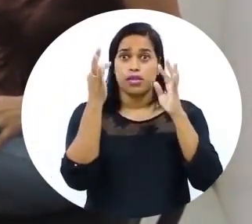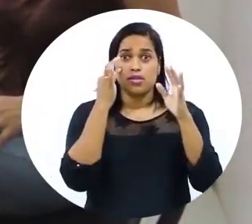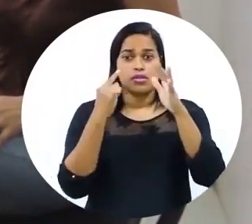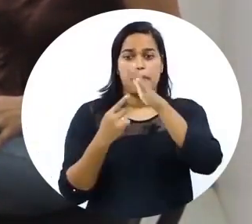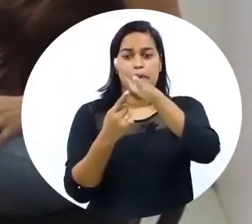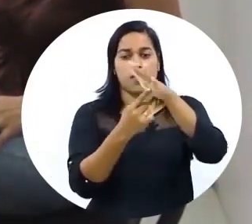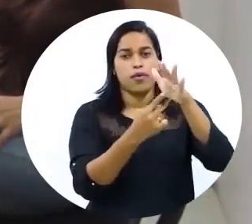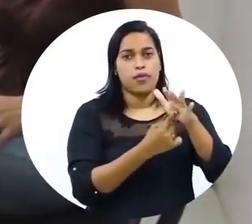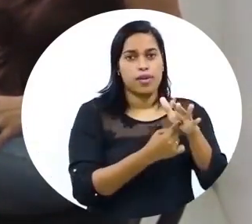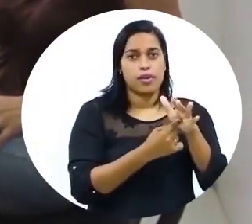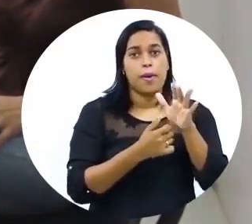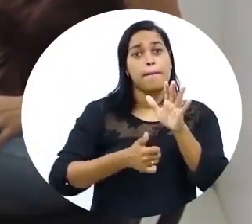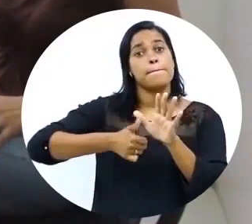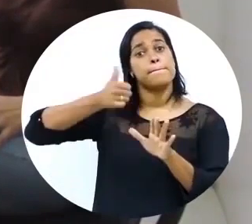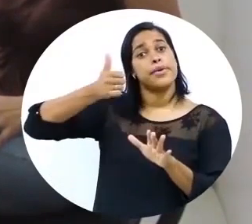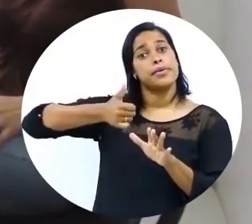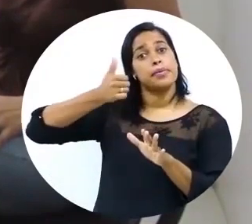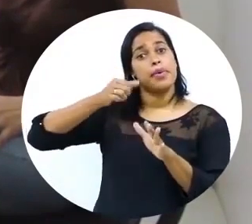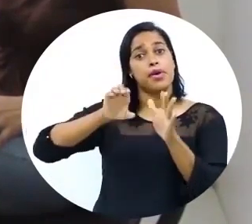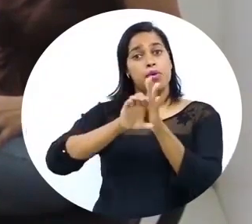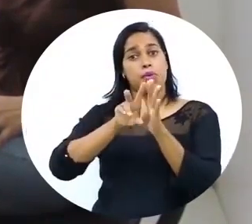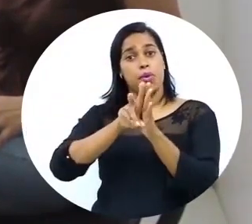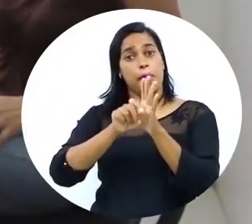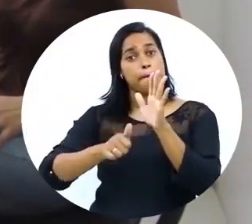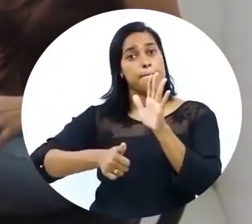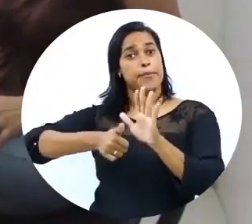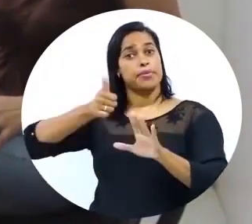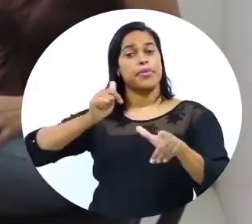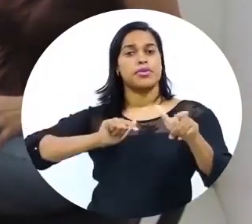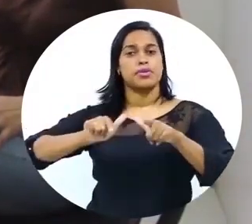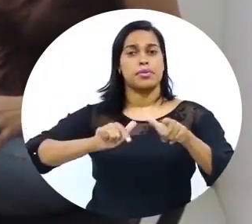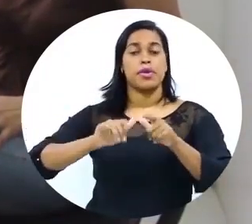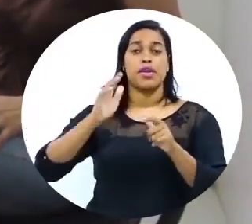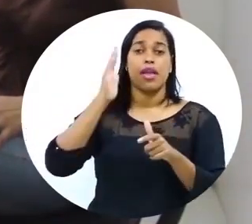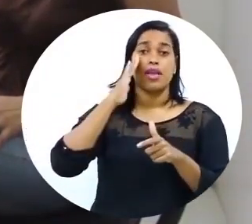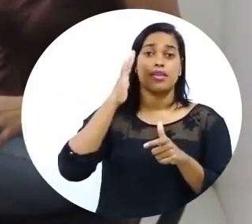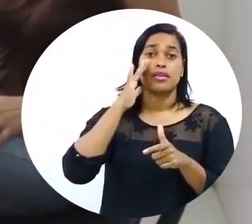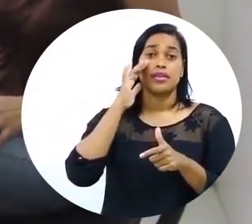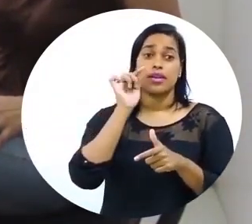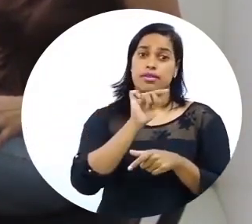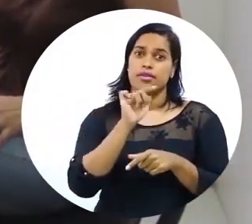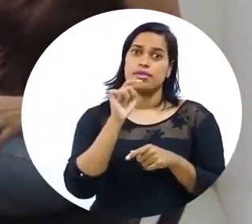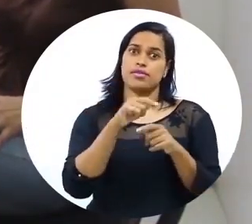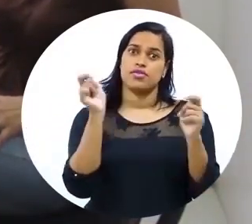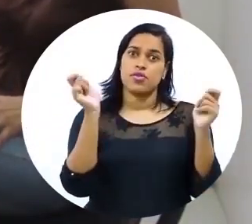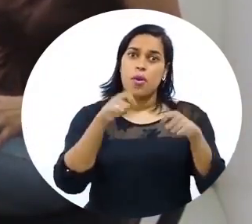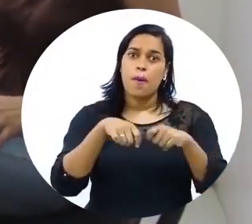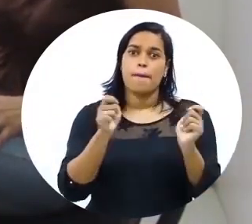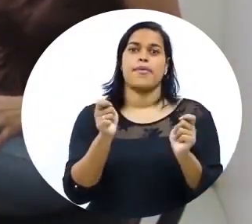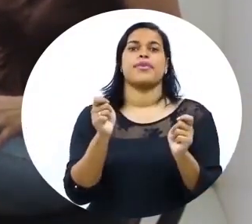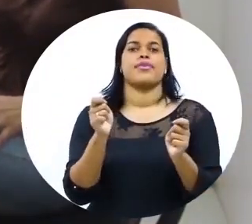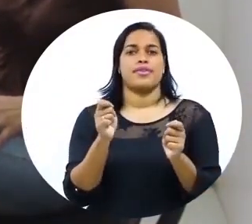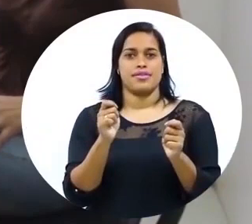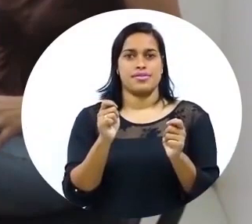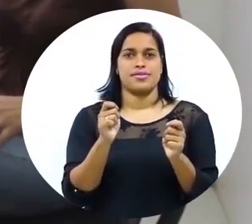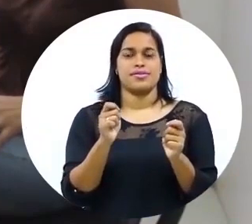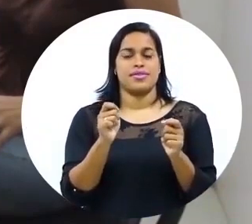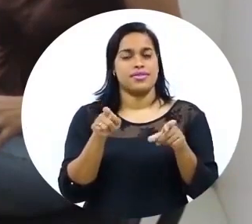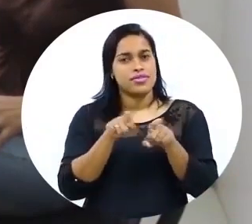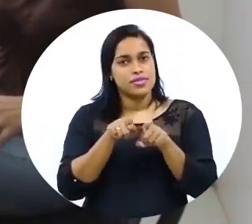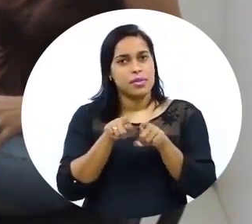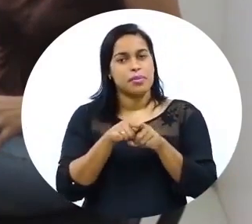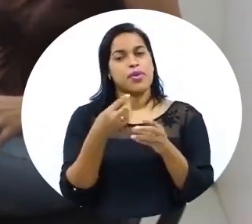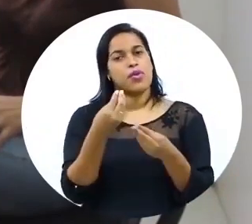a gente quer nesse primeiro currículo, desse primeiro emprego, é entender um pouco dessas suas competências ou dos potenciais da